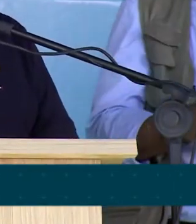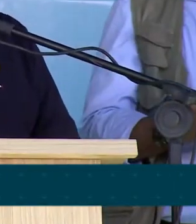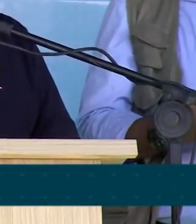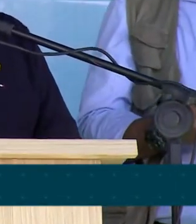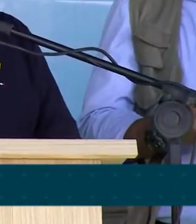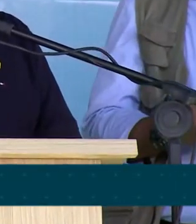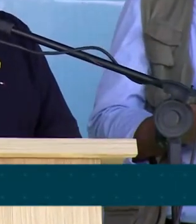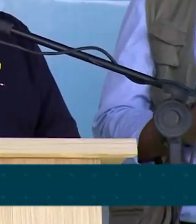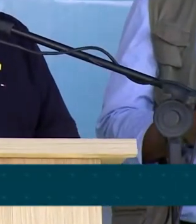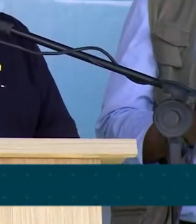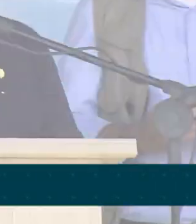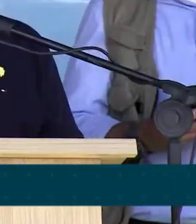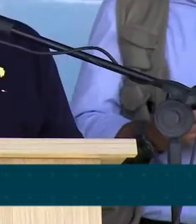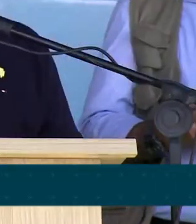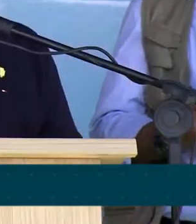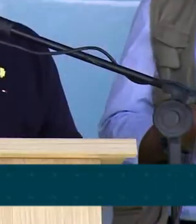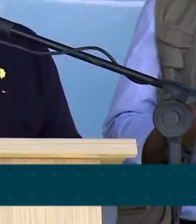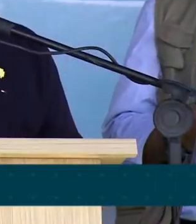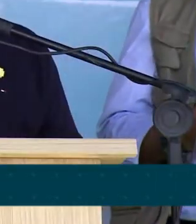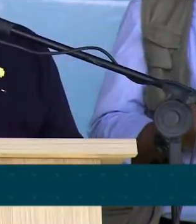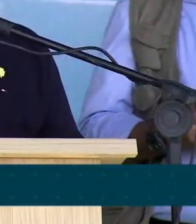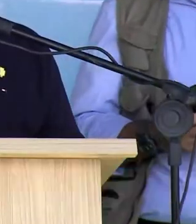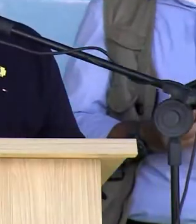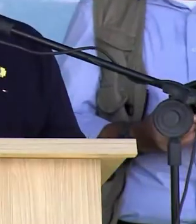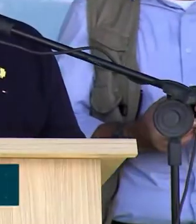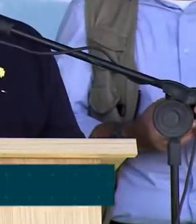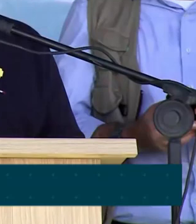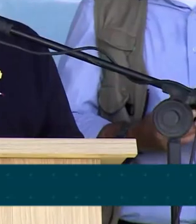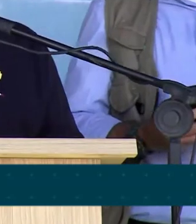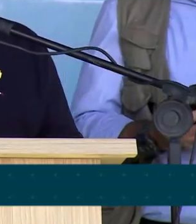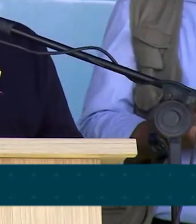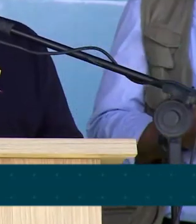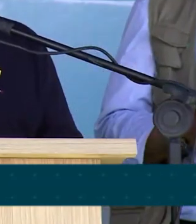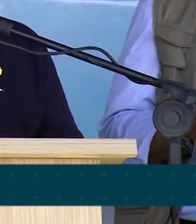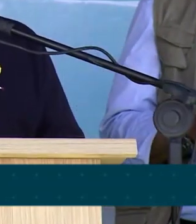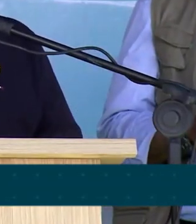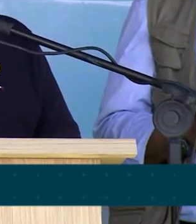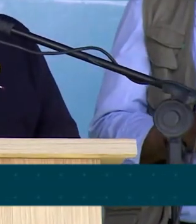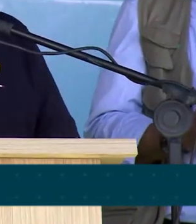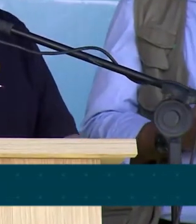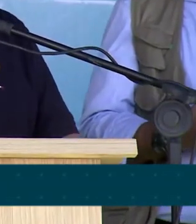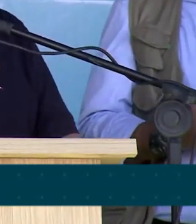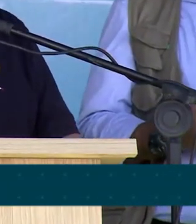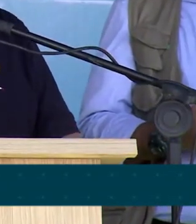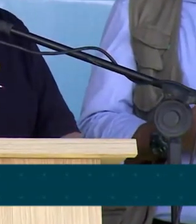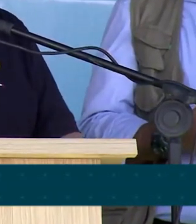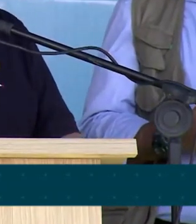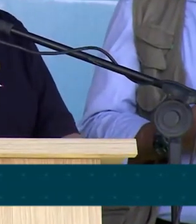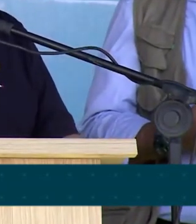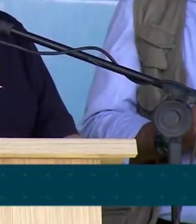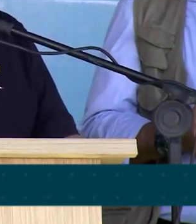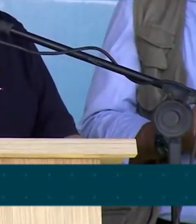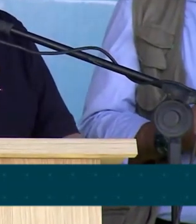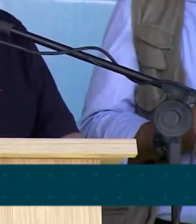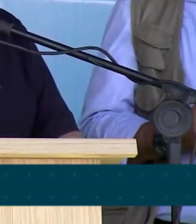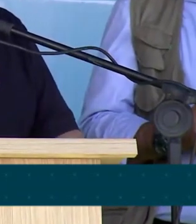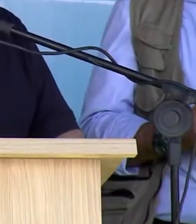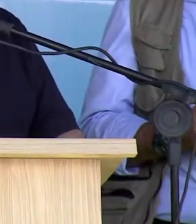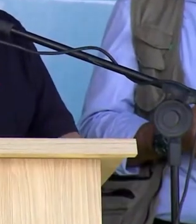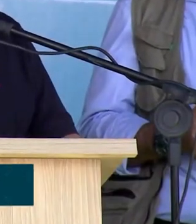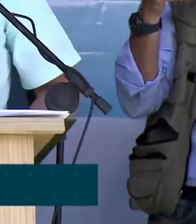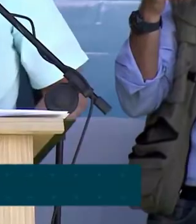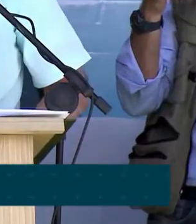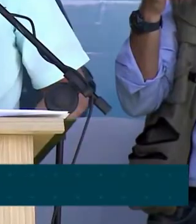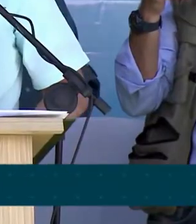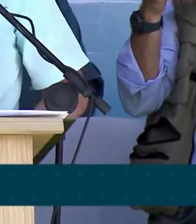especial para com essa região. Não tem faltado recursos para que obras importantes e estruturantes saiam